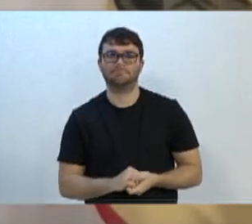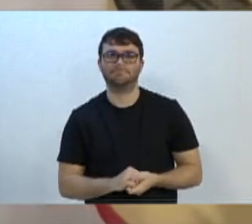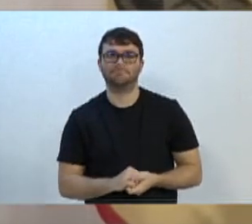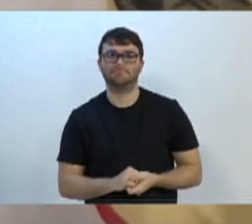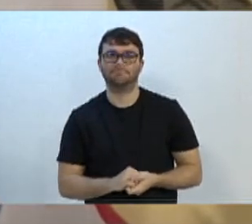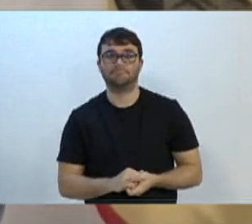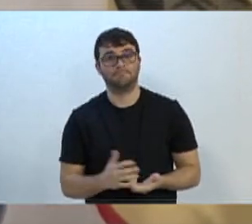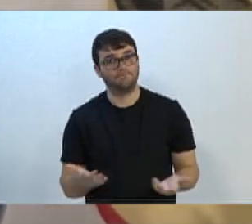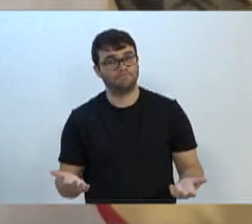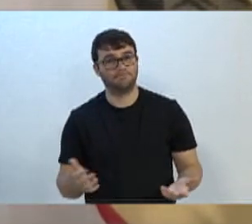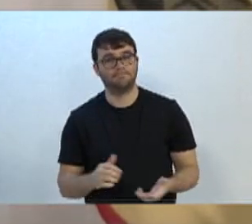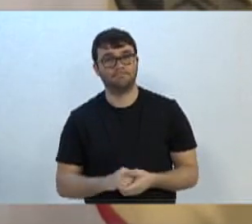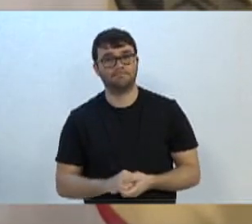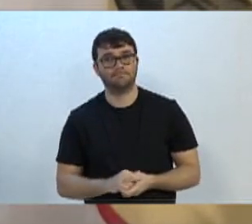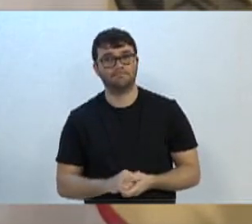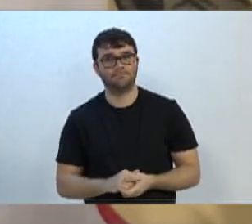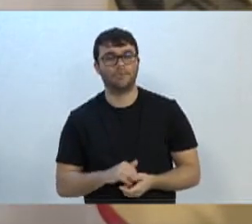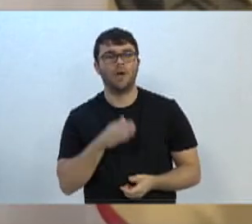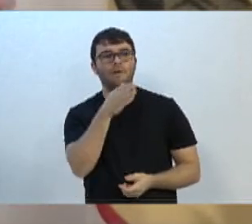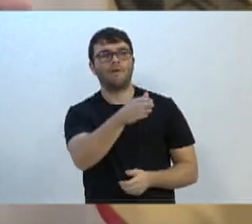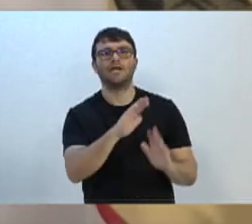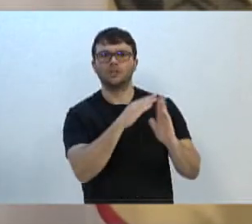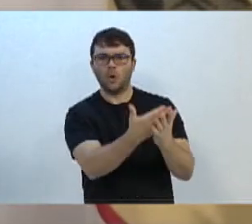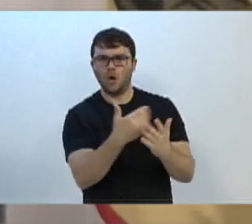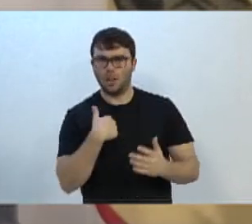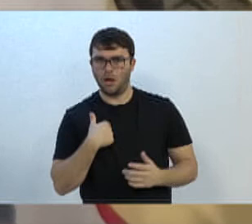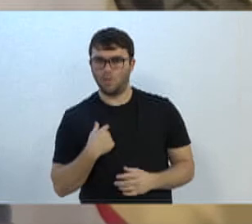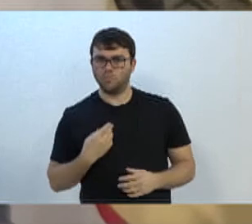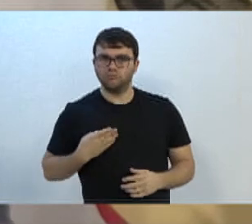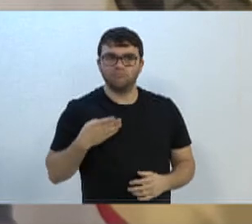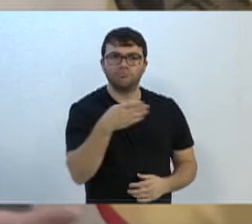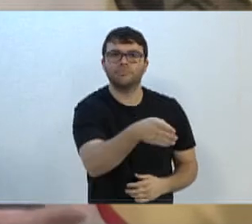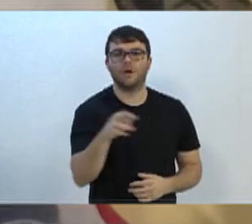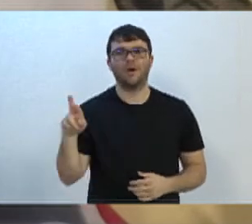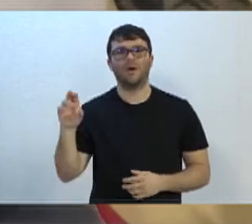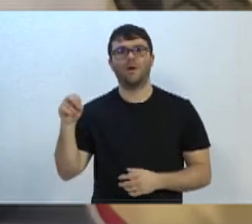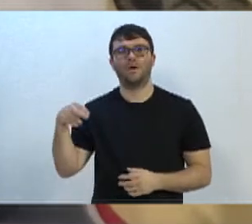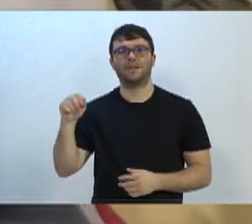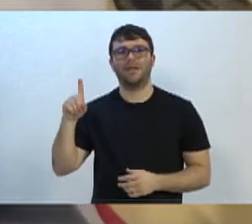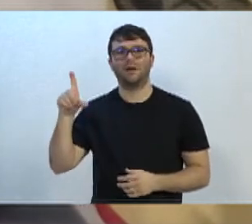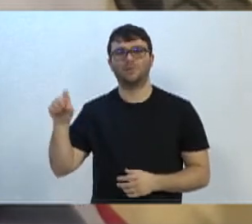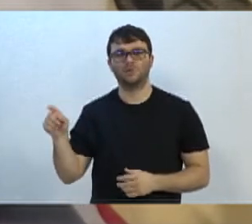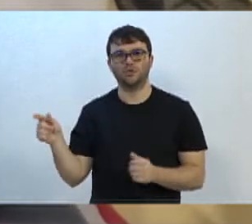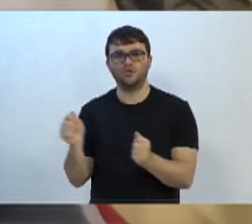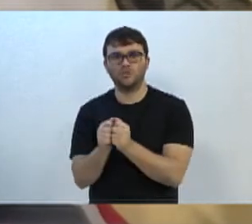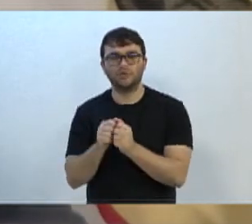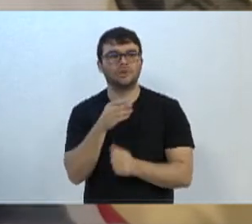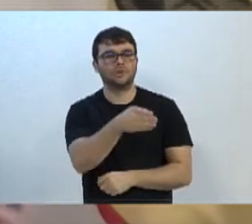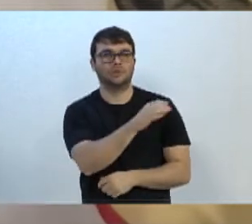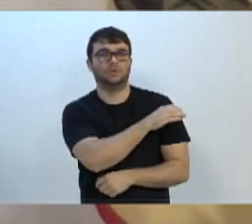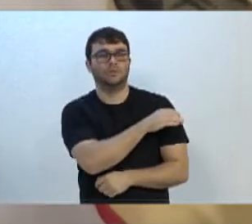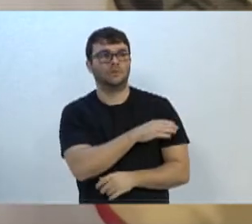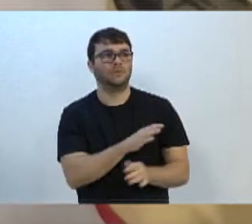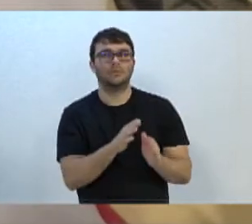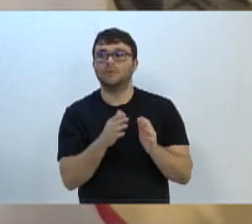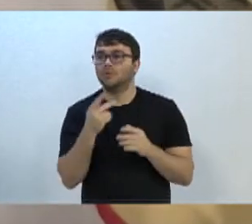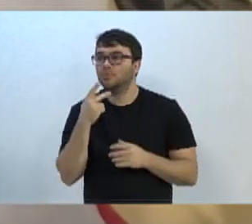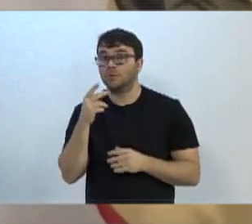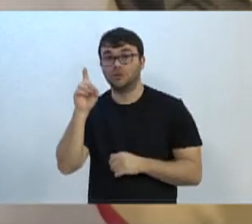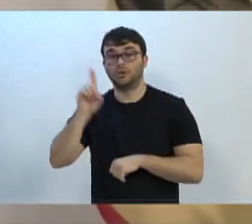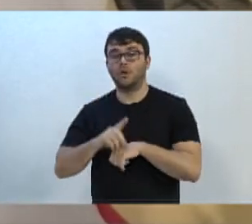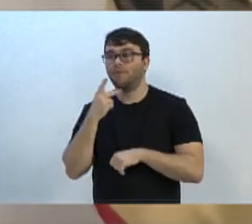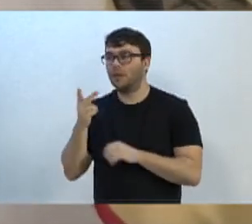10 vai numa escola como eu fui o Ronaldo foi comigo ou não sei ir a diretora dizendo pelo amor de Deus